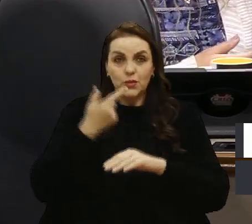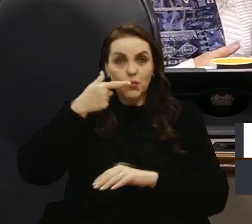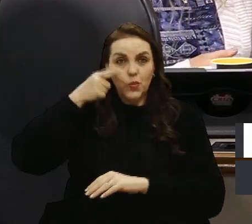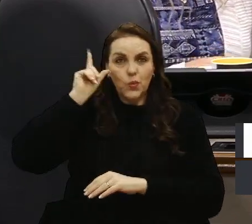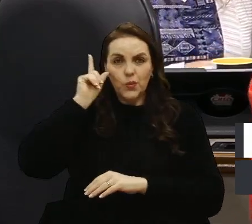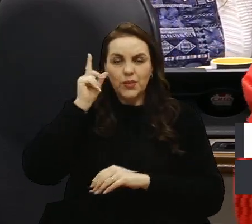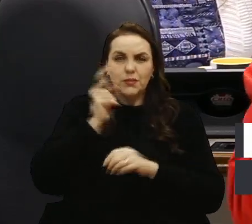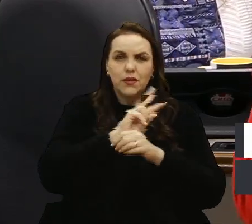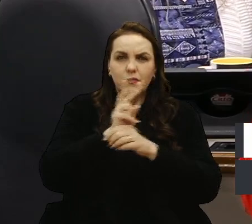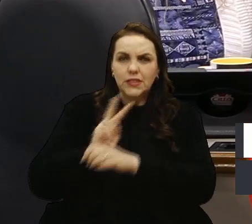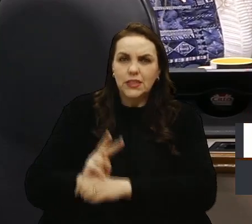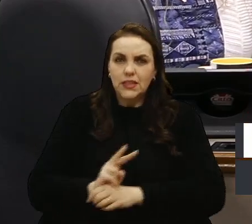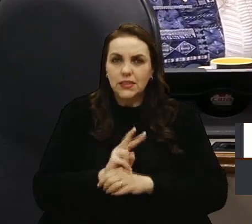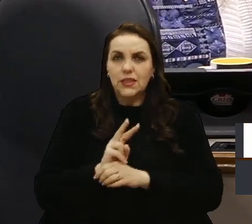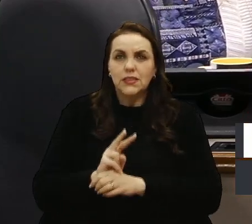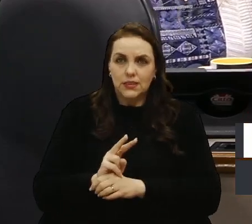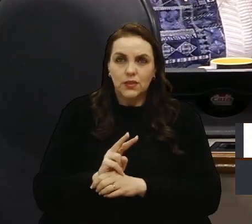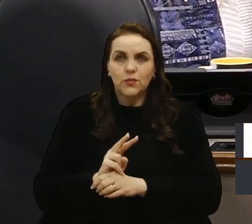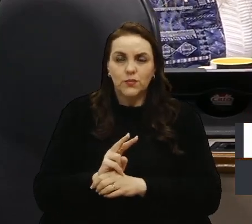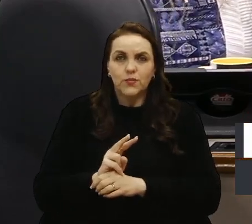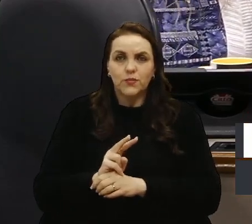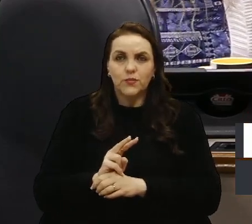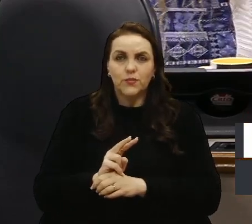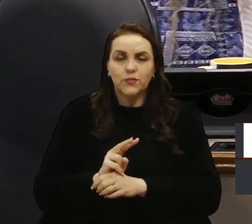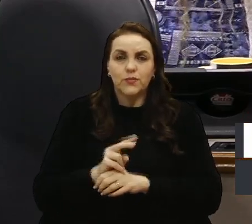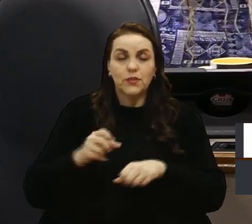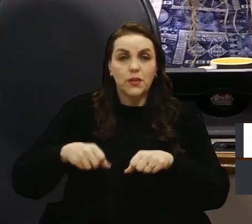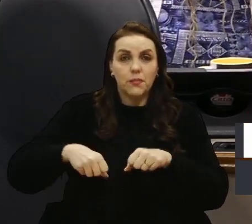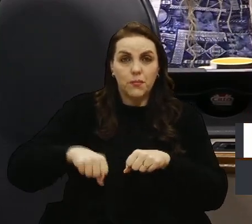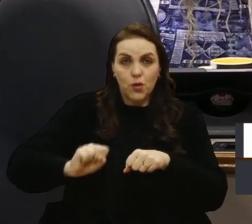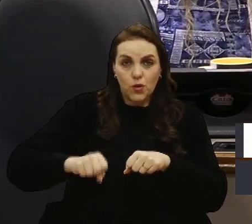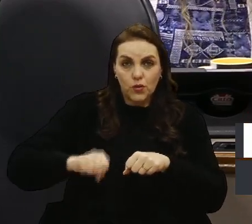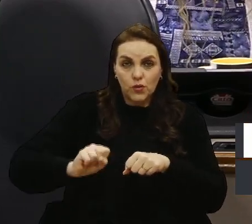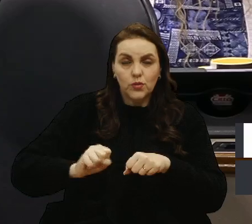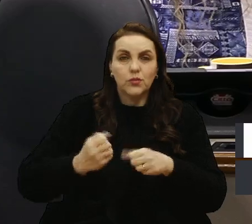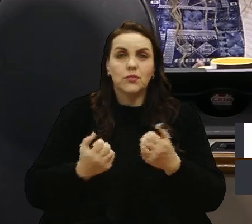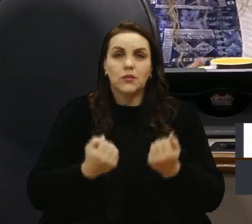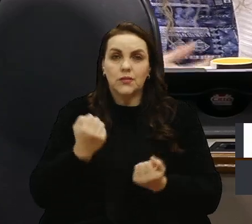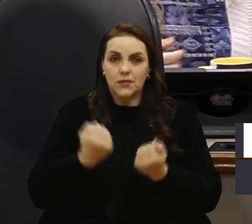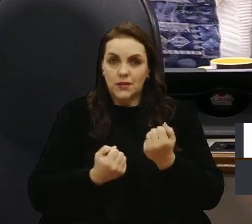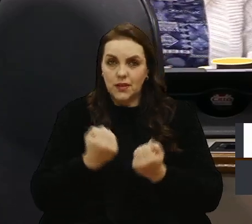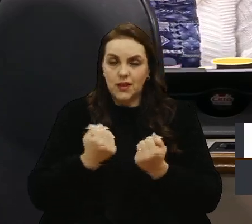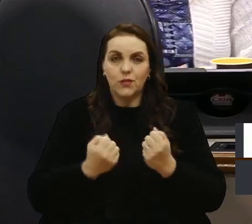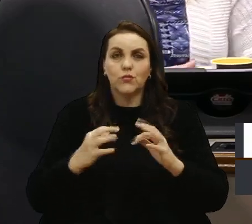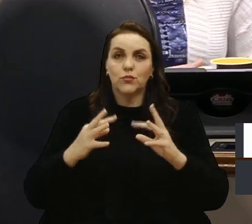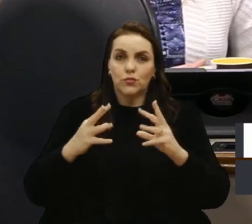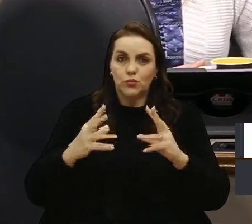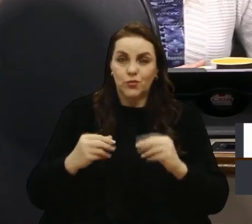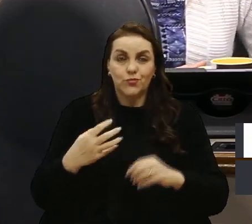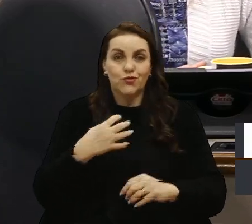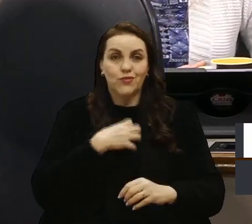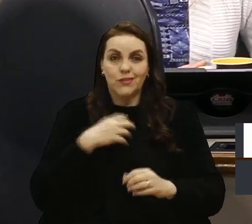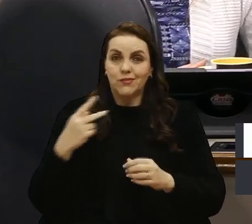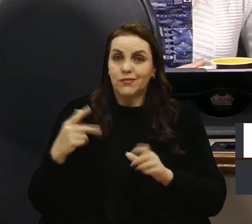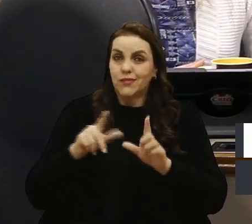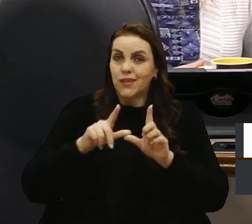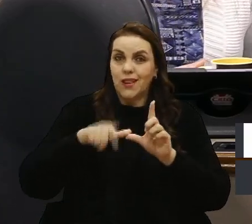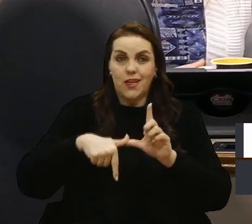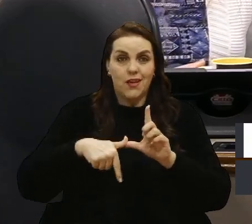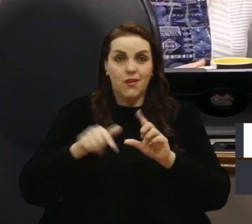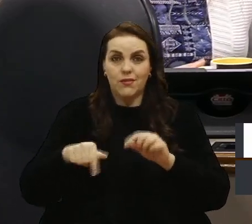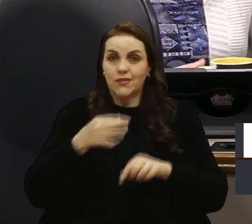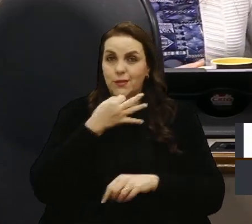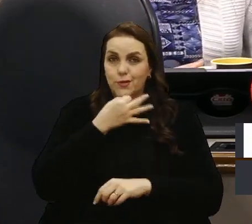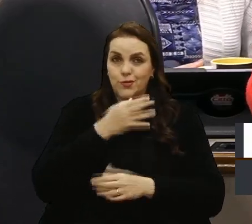de fiscalização de motocicletas e veículos que estão de forma irregular na nossa Caxias.